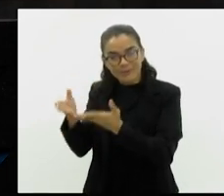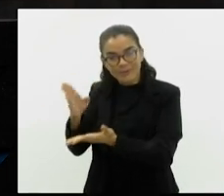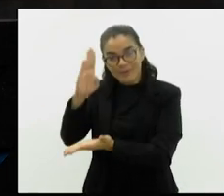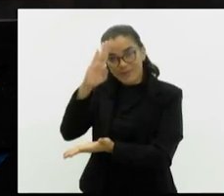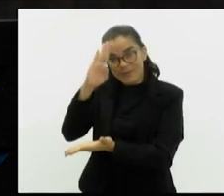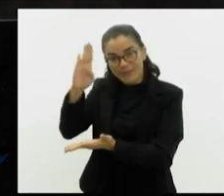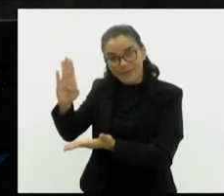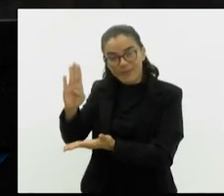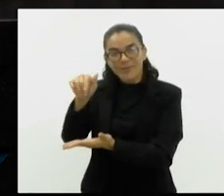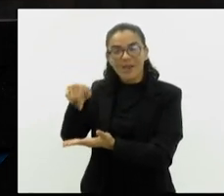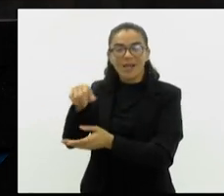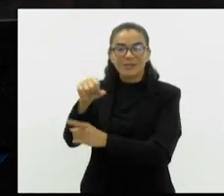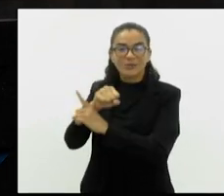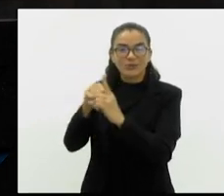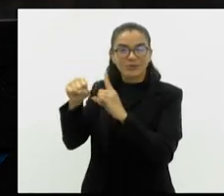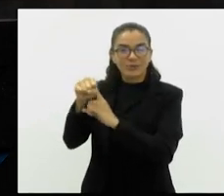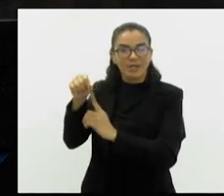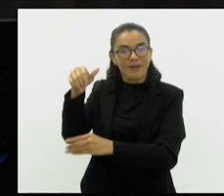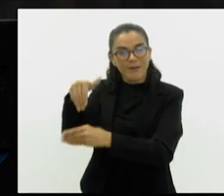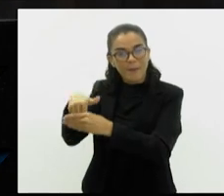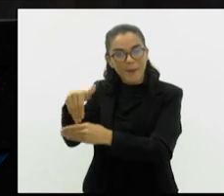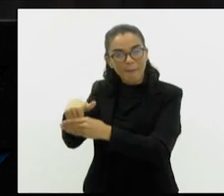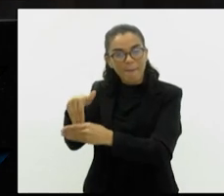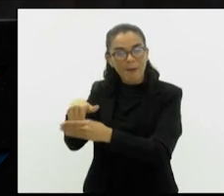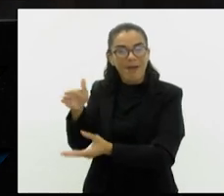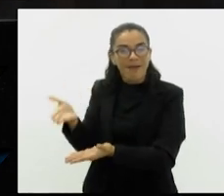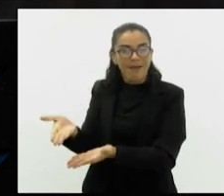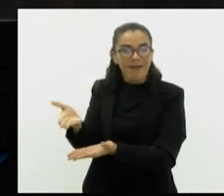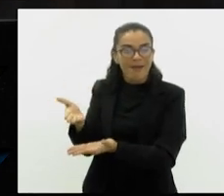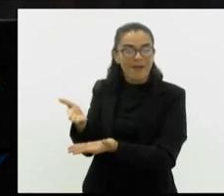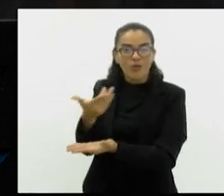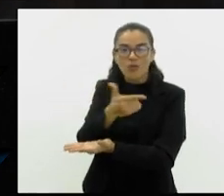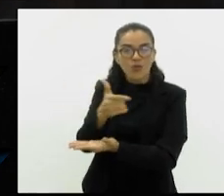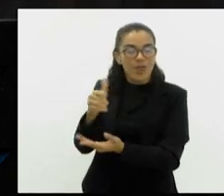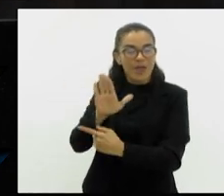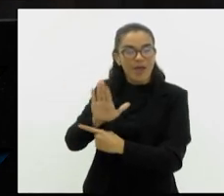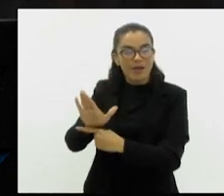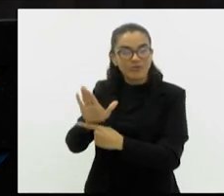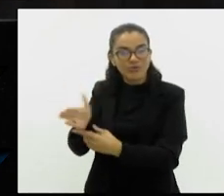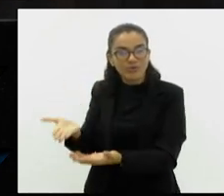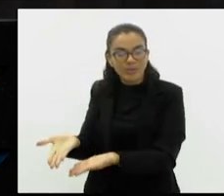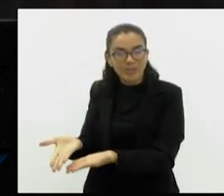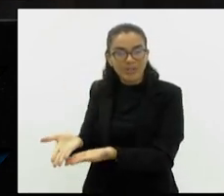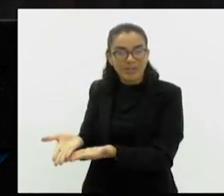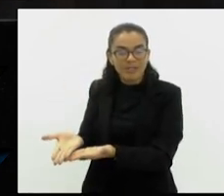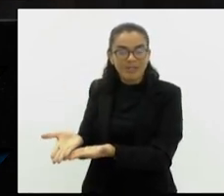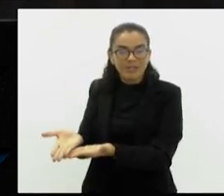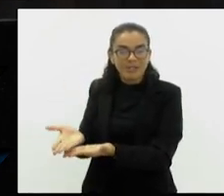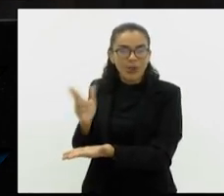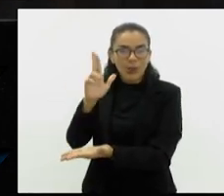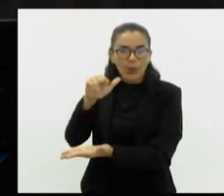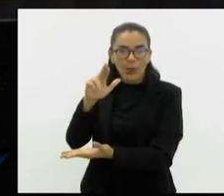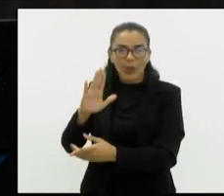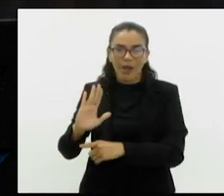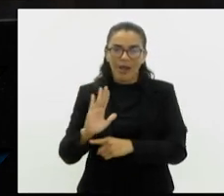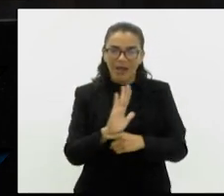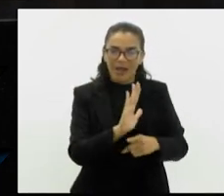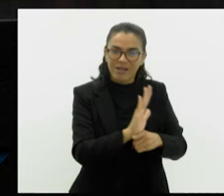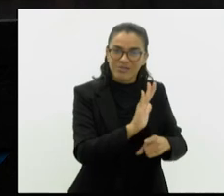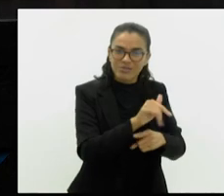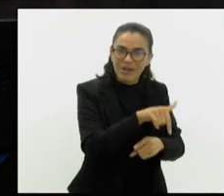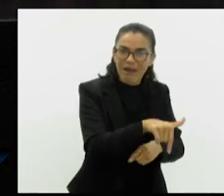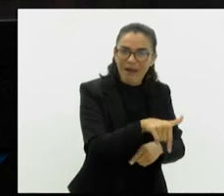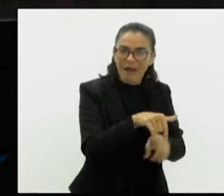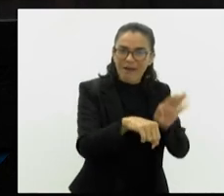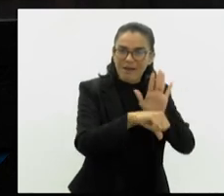dessa sociedade mais esquecida e jamais do lado